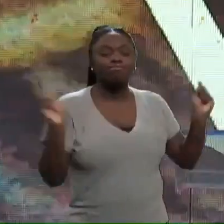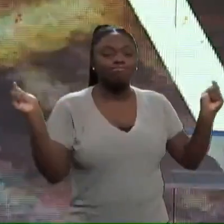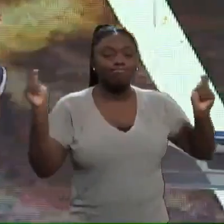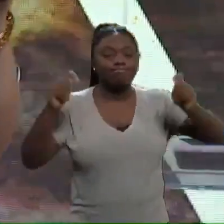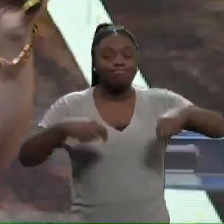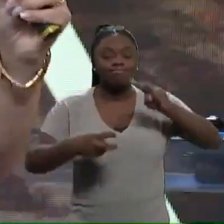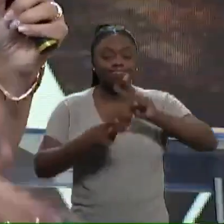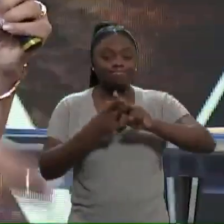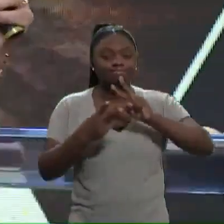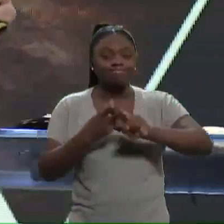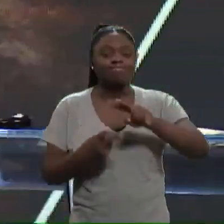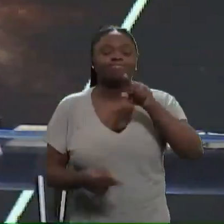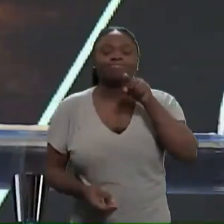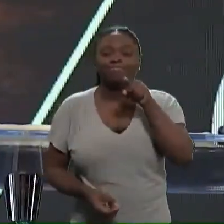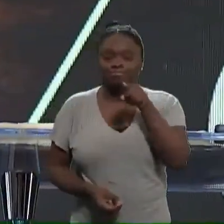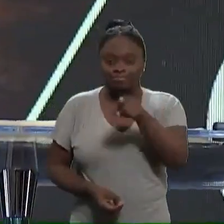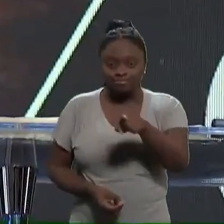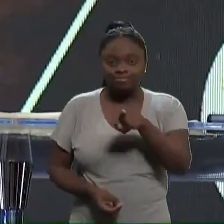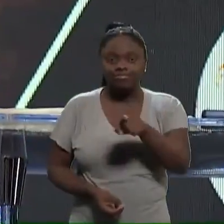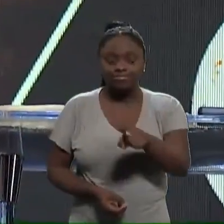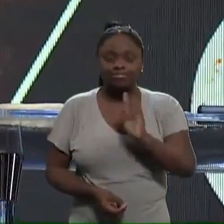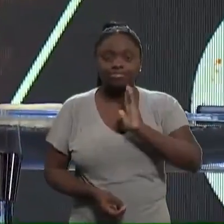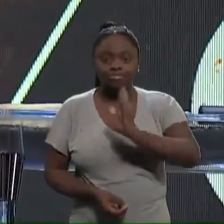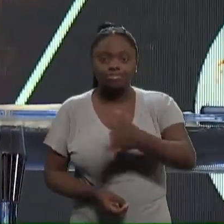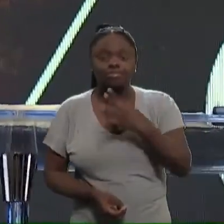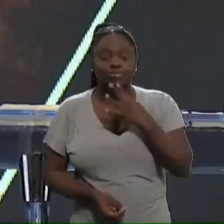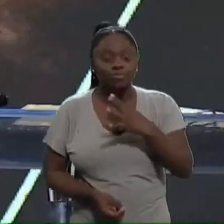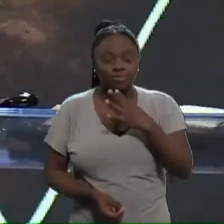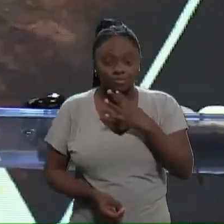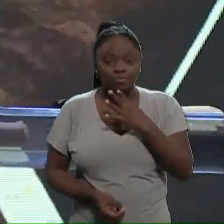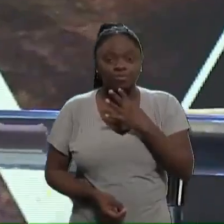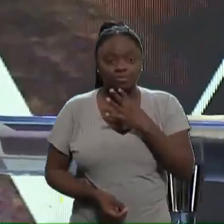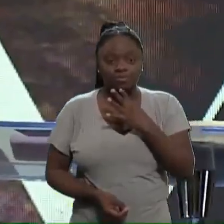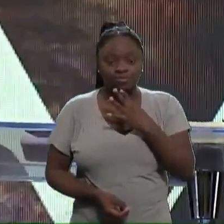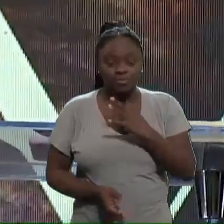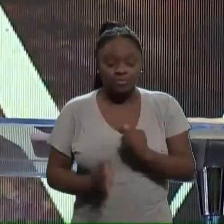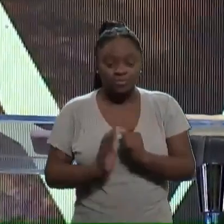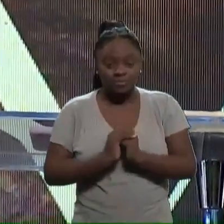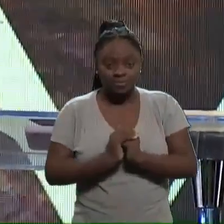uma âncora para te segurar naquilo que você já conhece.